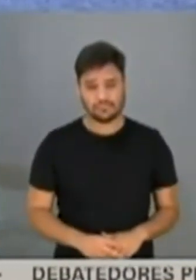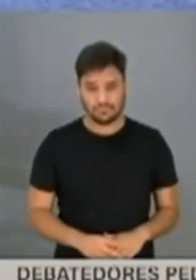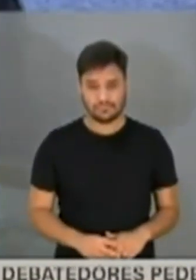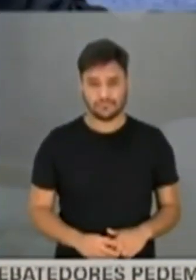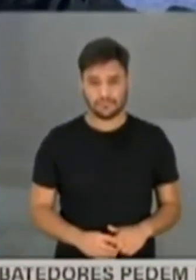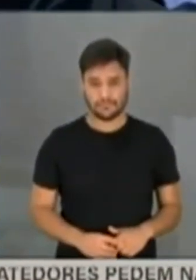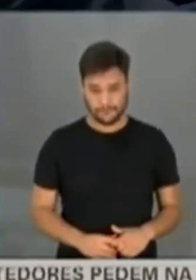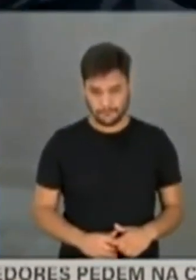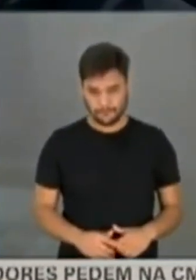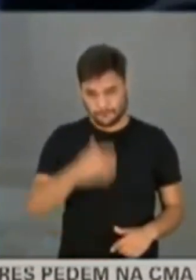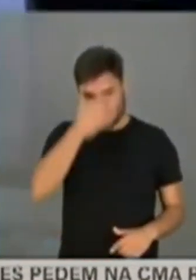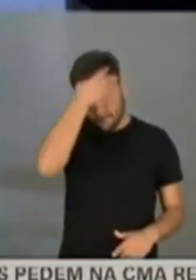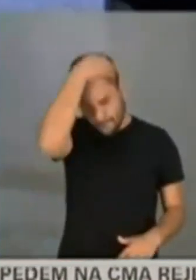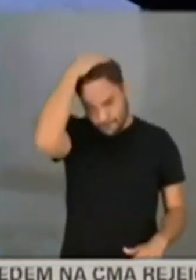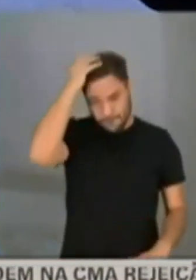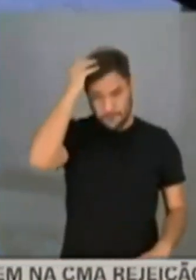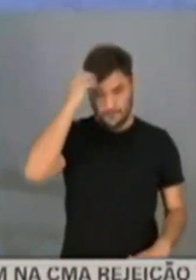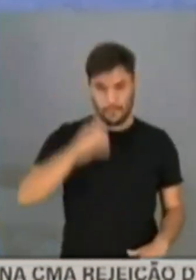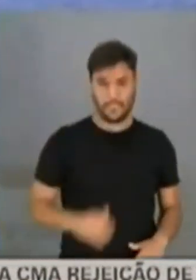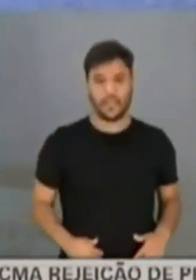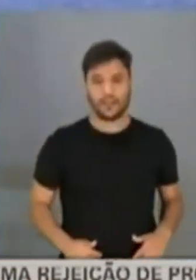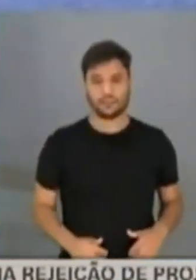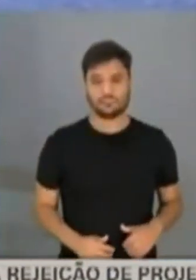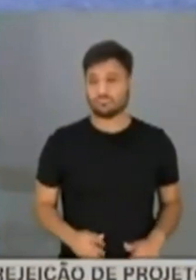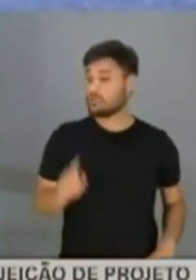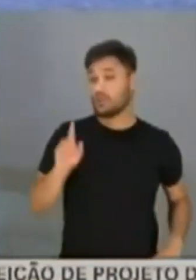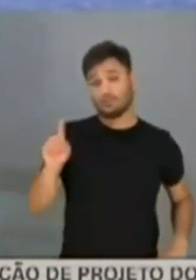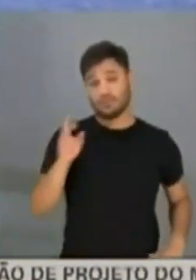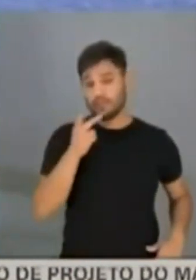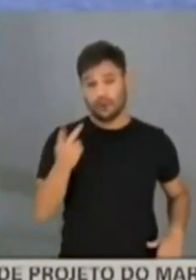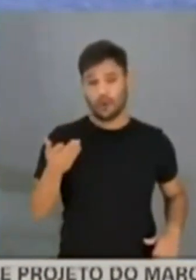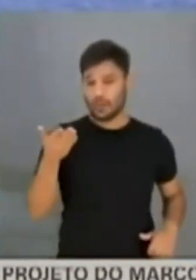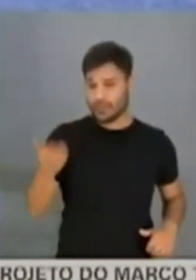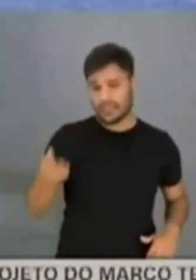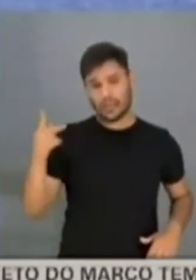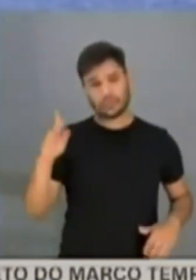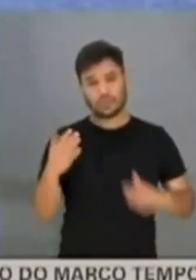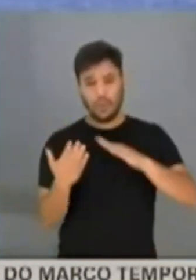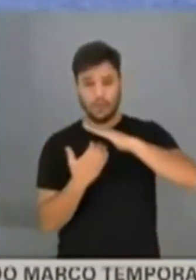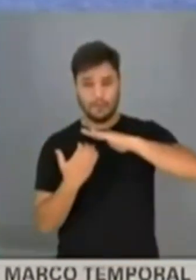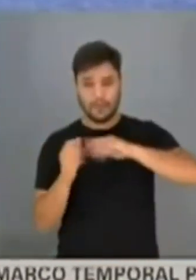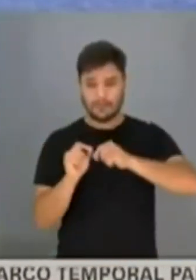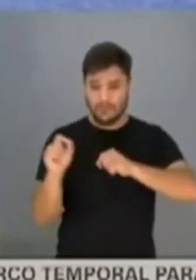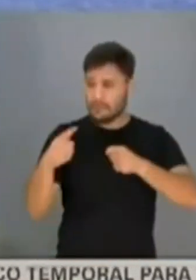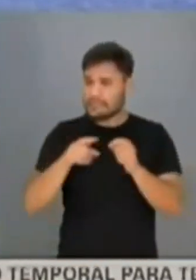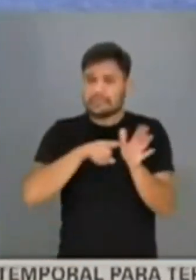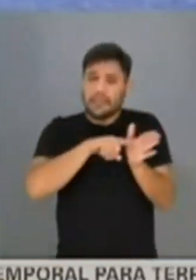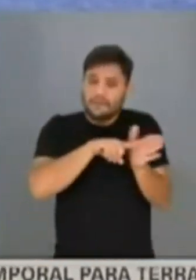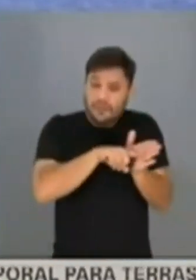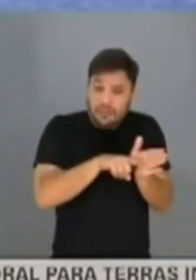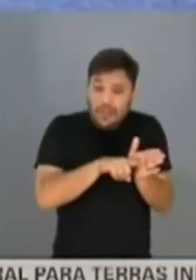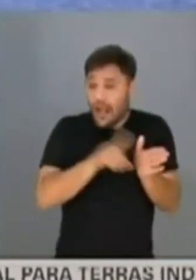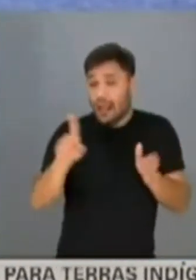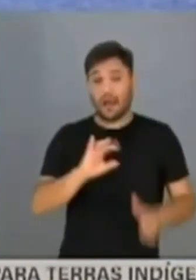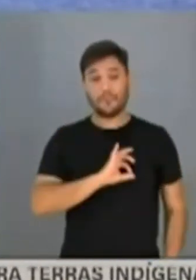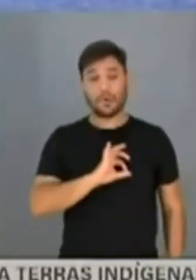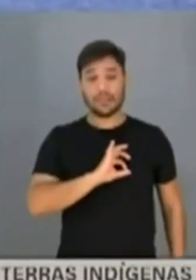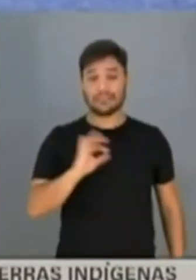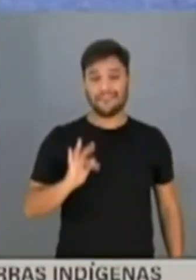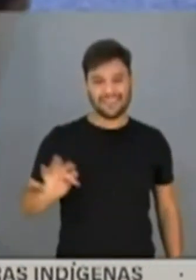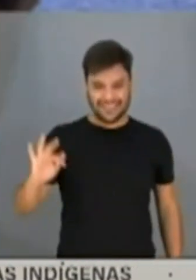Veja, o que vossa senhoria disse aqui, o que a sua empresa fez, deve ser investigado pela Polícia Federal.